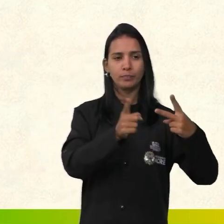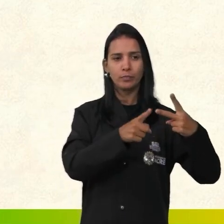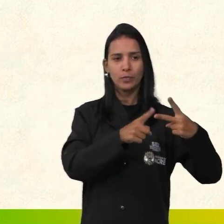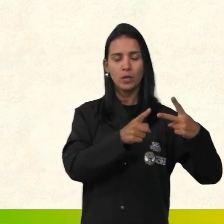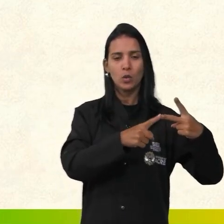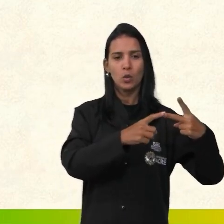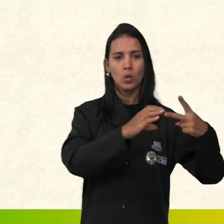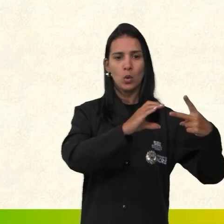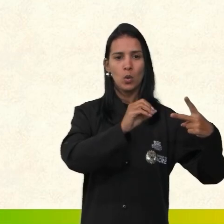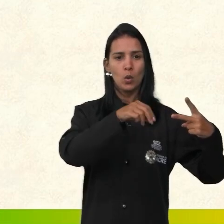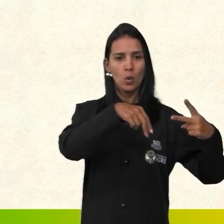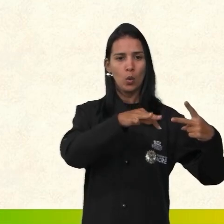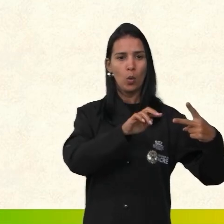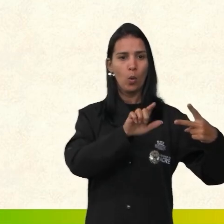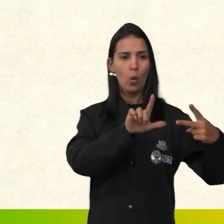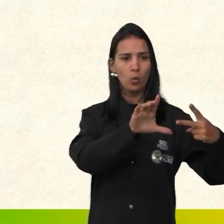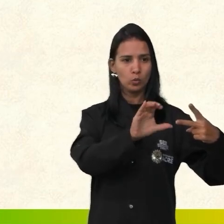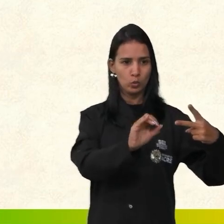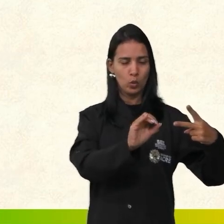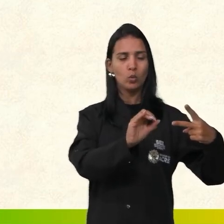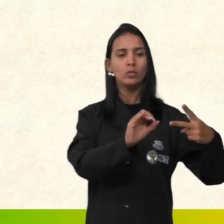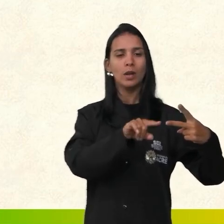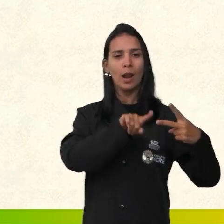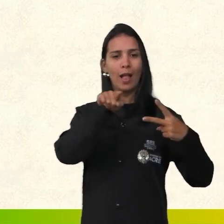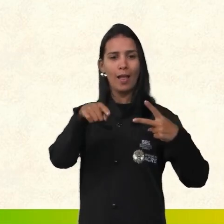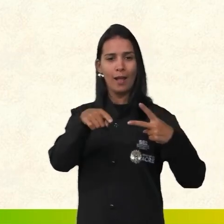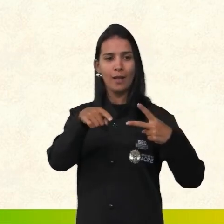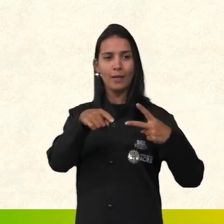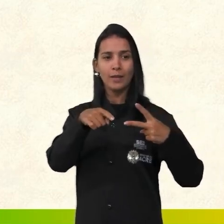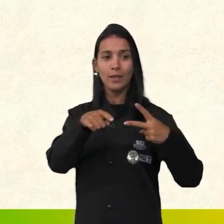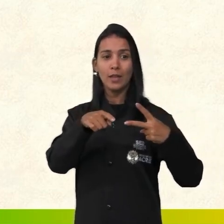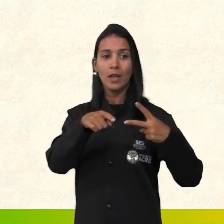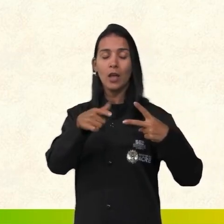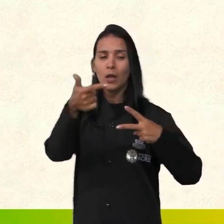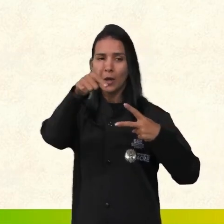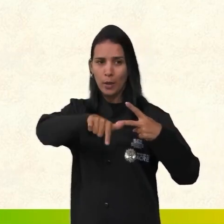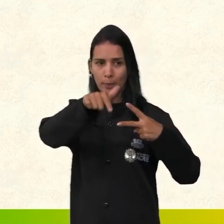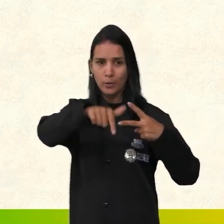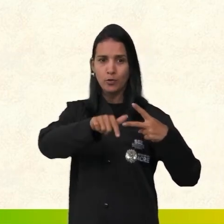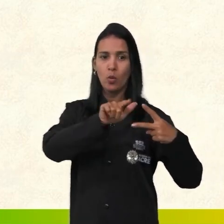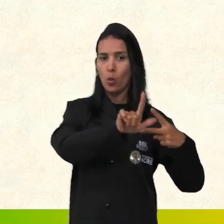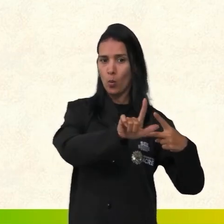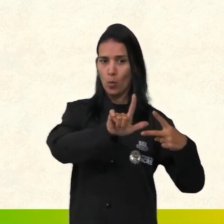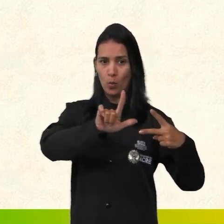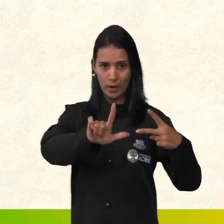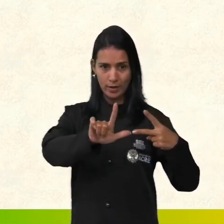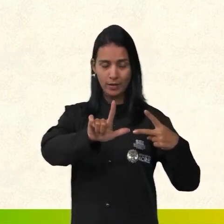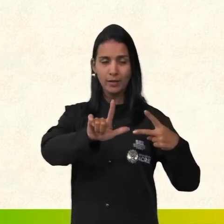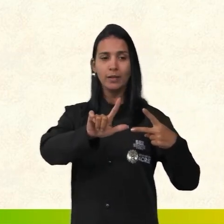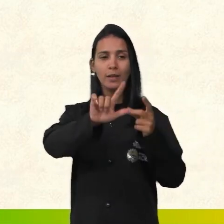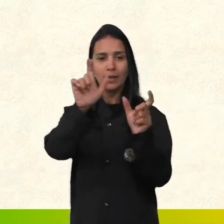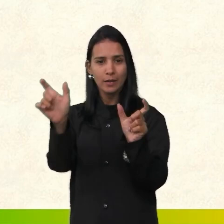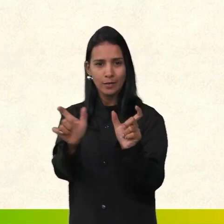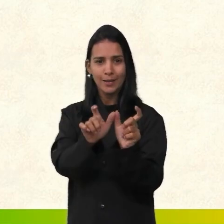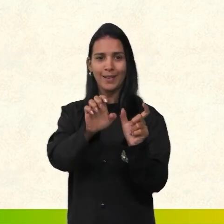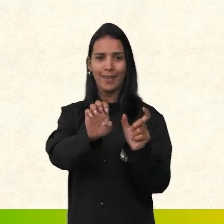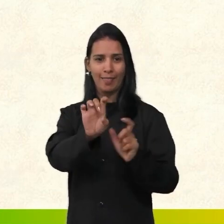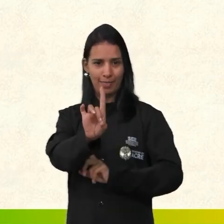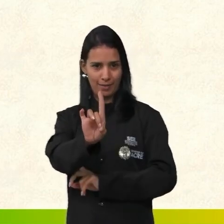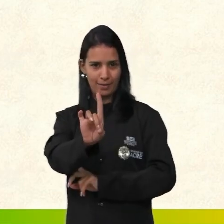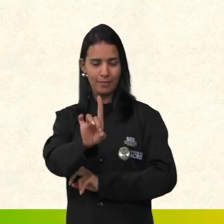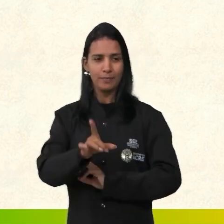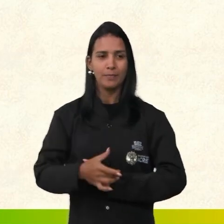E nós temos controlled, no caso, controlou. Então, dobra-se a última letra e acrescenta